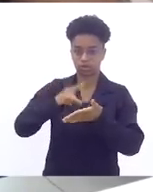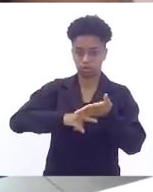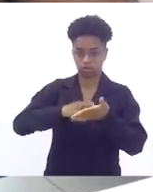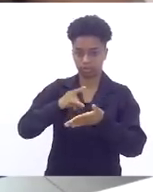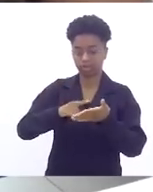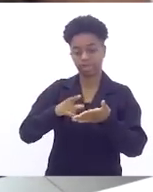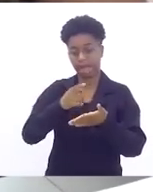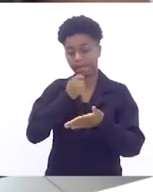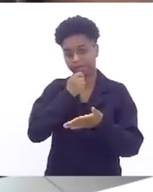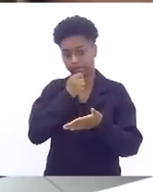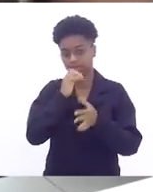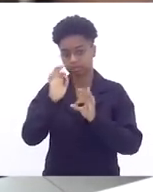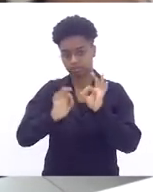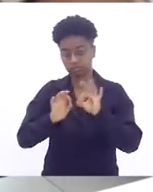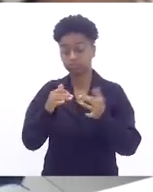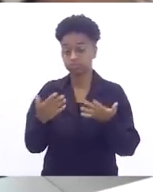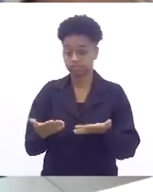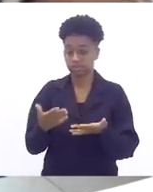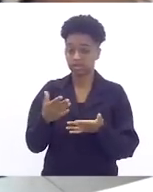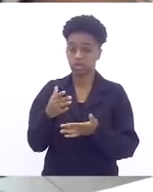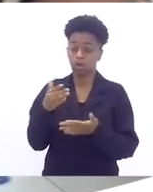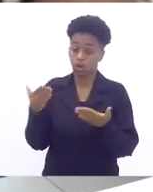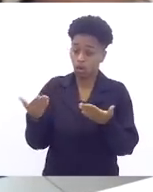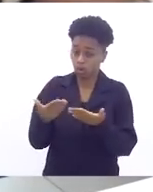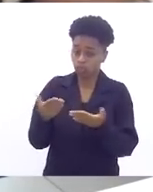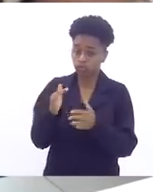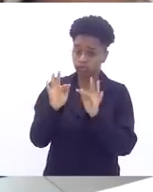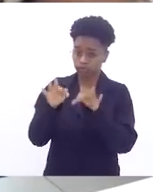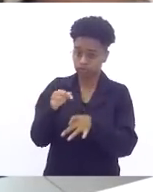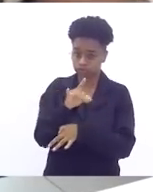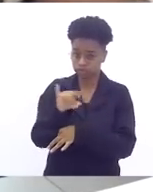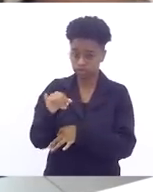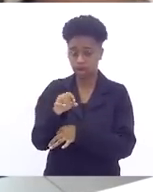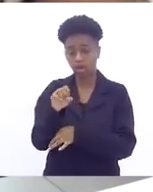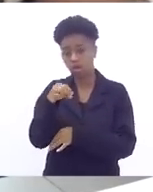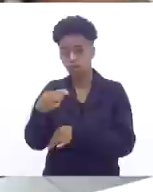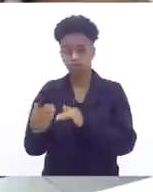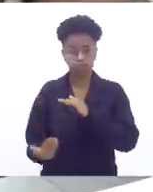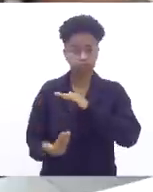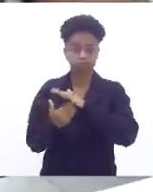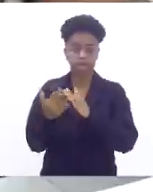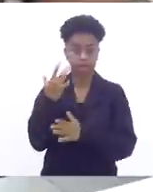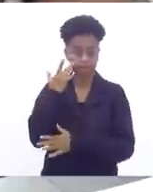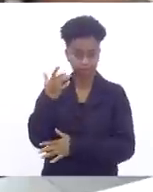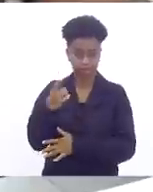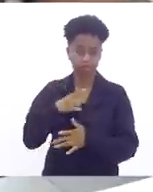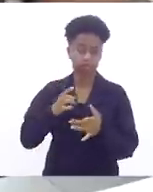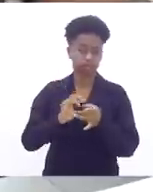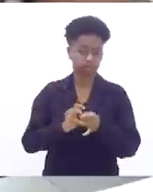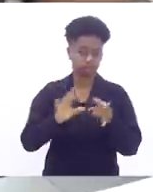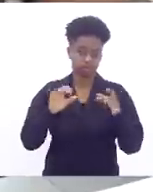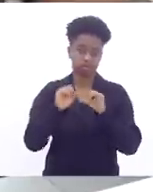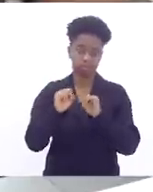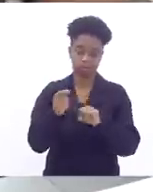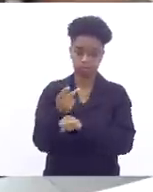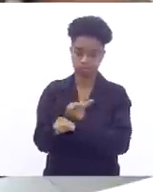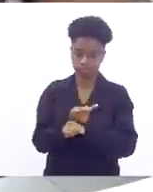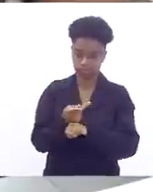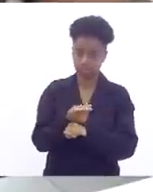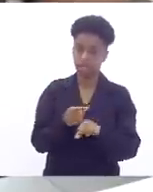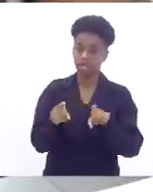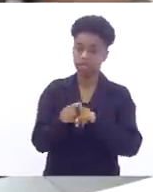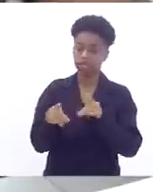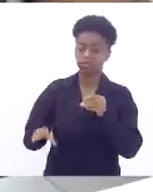ao final do dia mais tardar amanhã os contracheques estão disponíveis no portal e